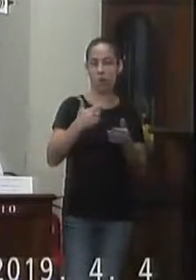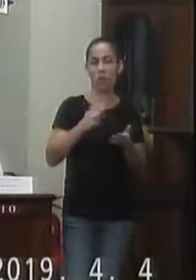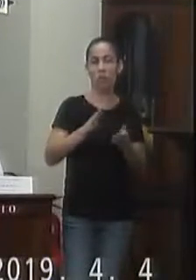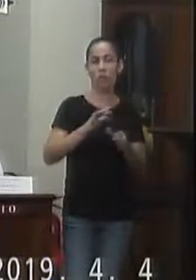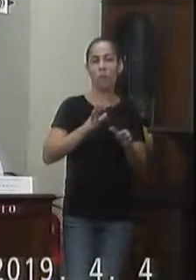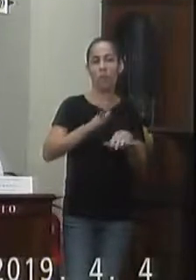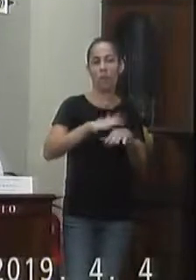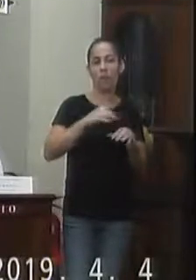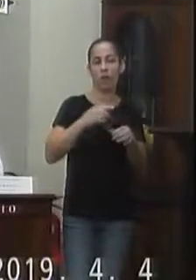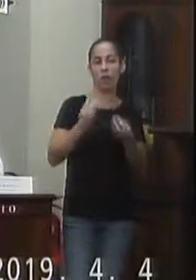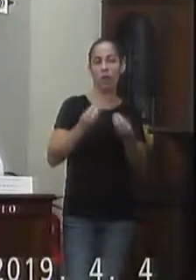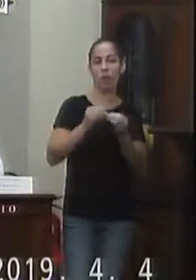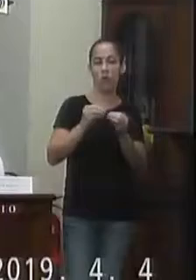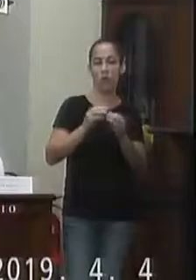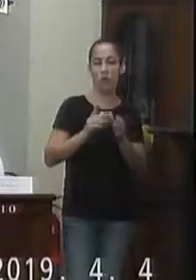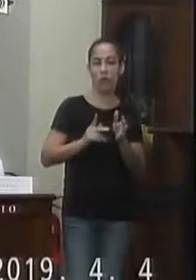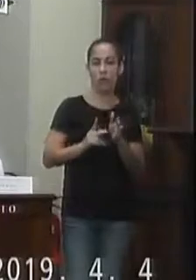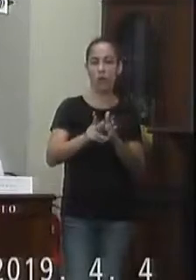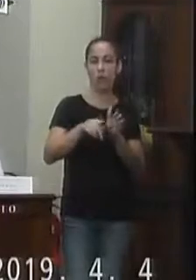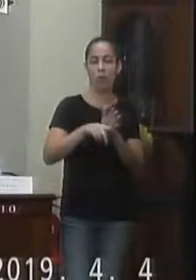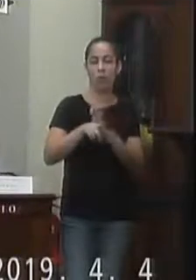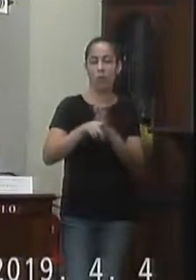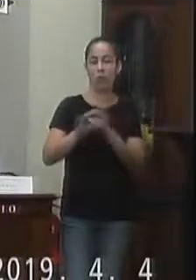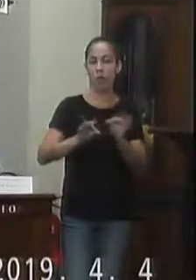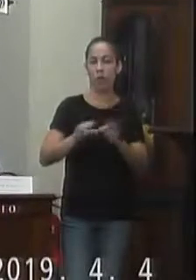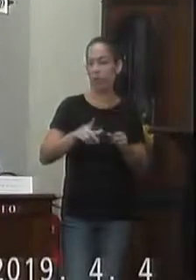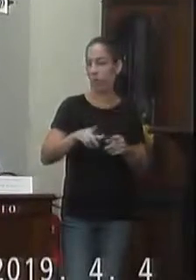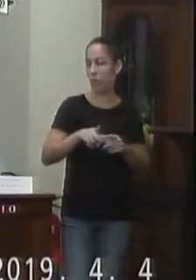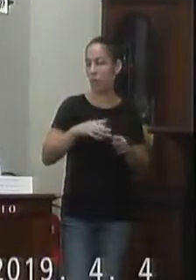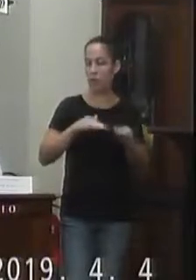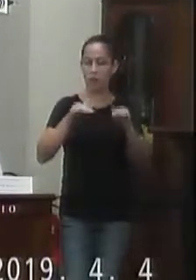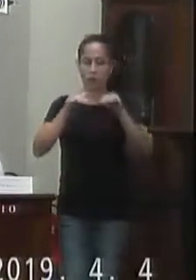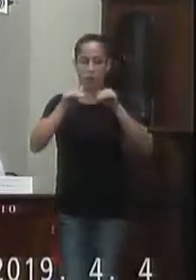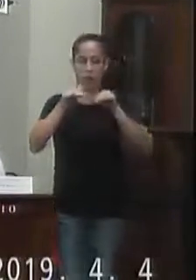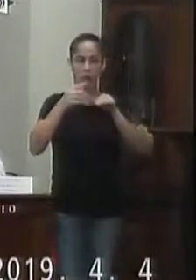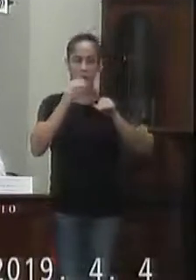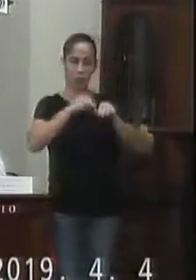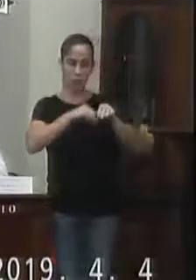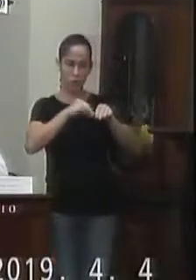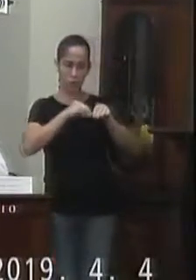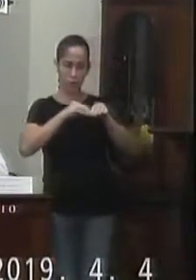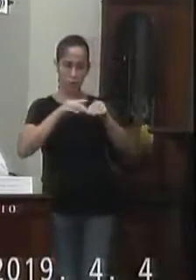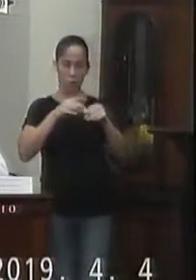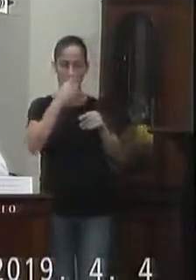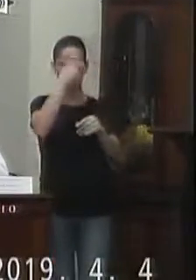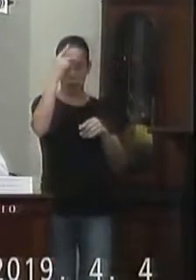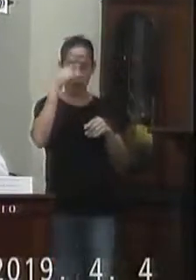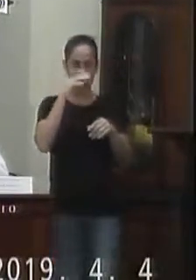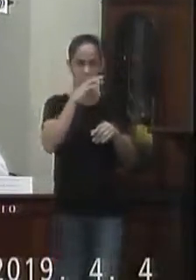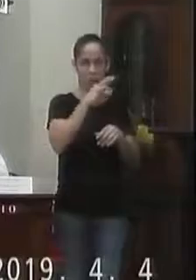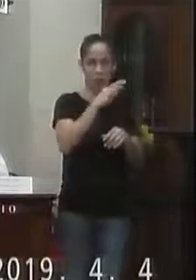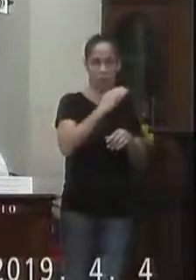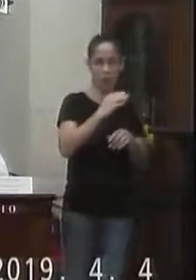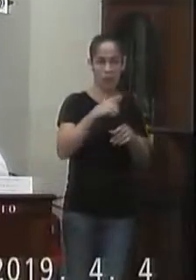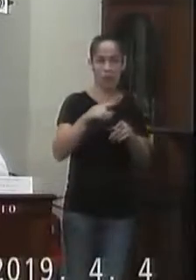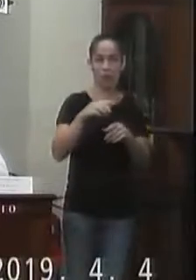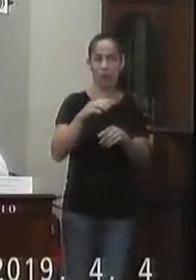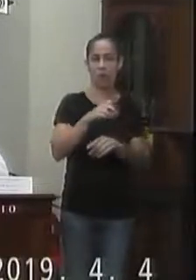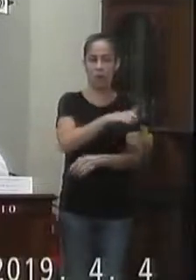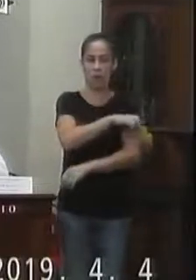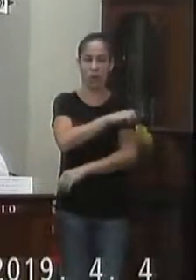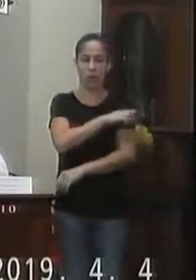projeto de lei da Assembleia, que você fazia uma correlação do piso salarial dos auxiliares de enfermagem, dos técnicos de enfermagem e